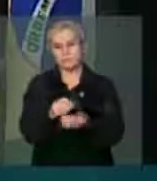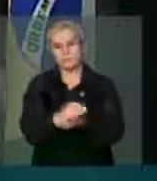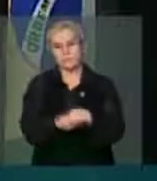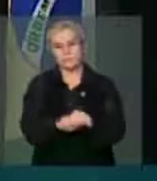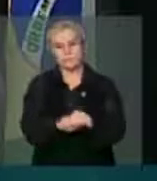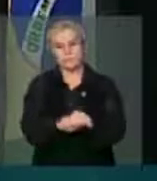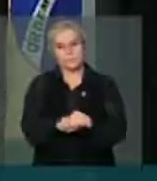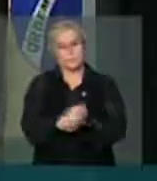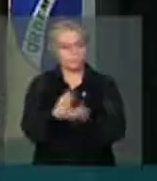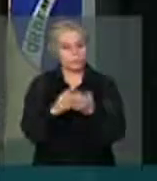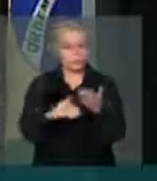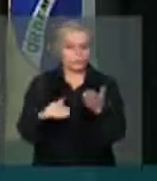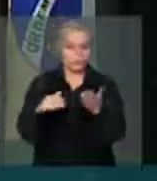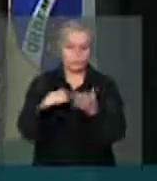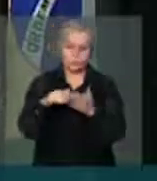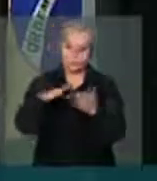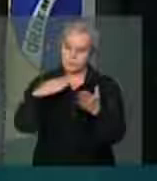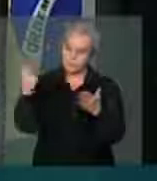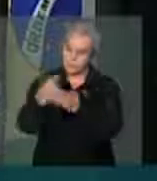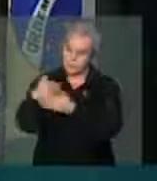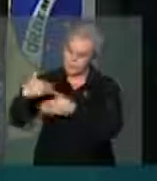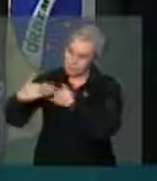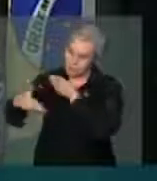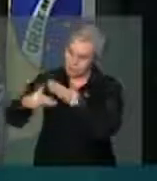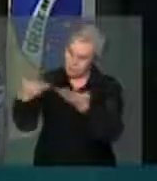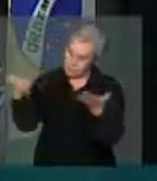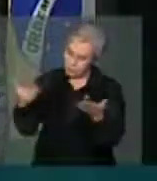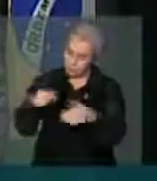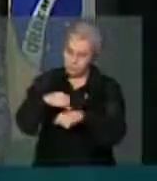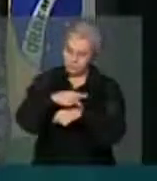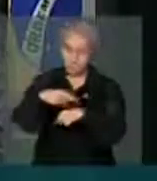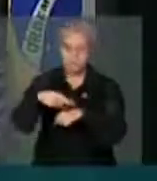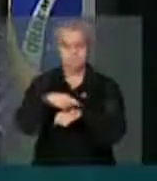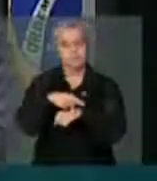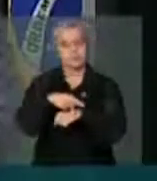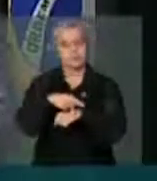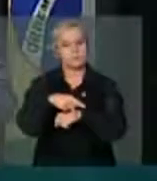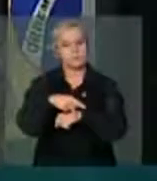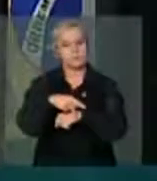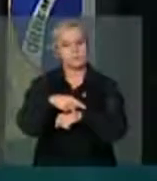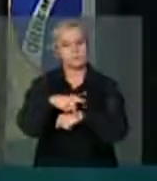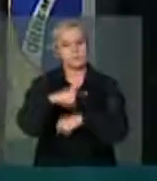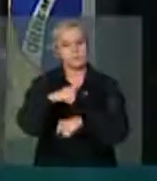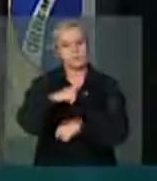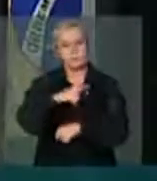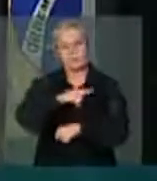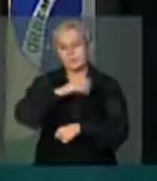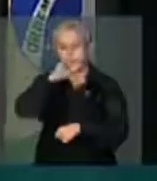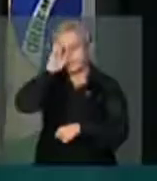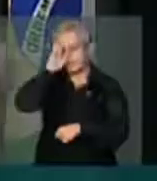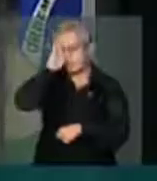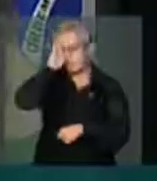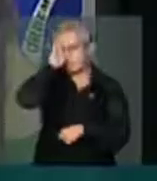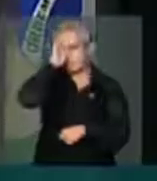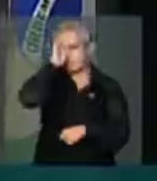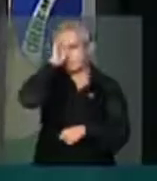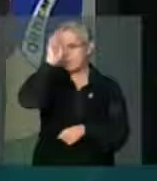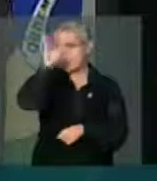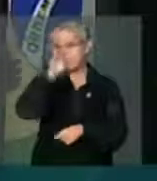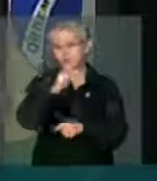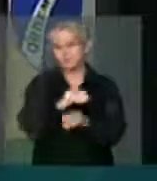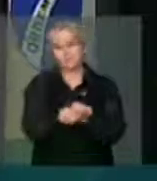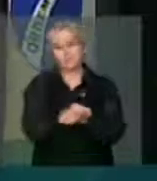de que tudo que vem acontecendo no país tem, sobretudo, em algo mais importante na